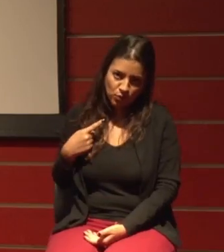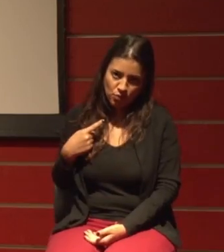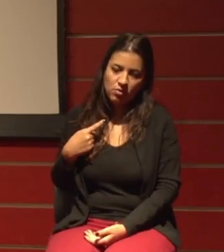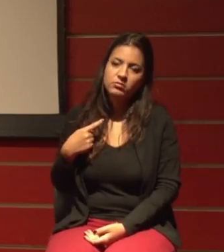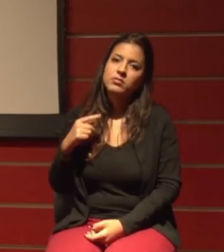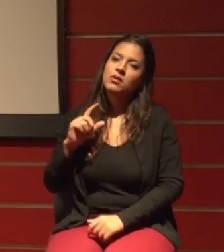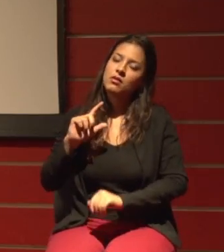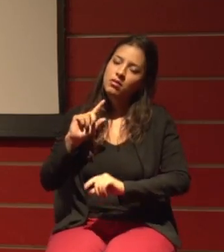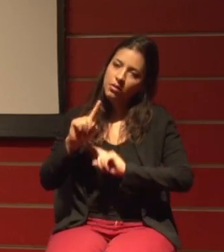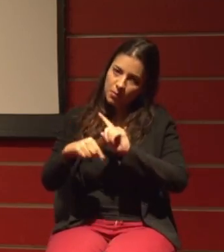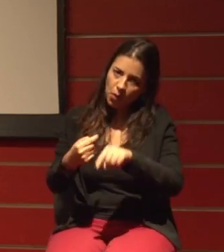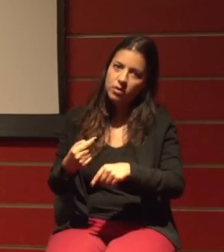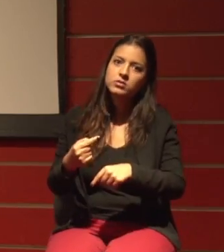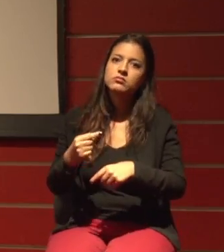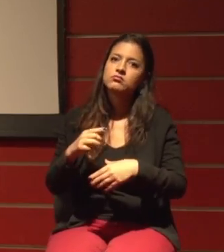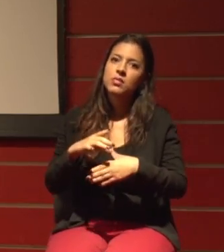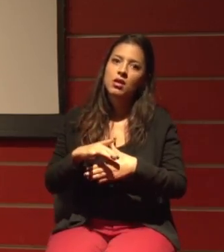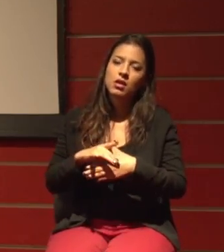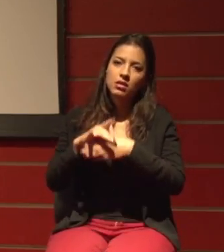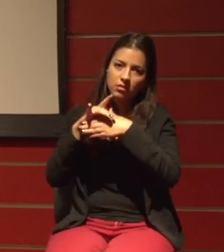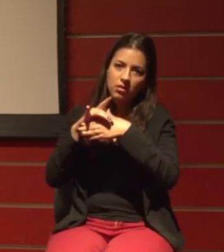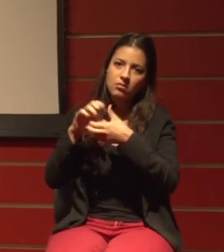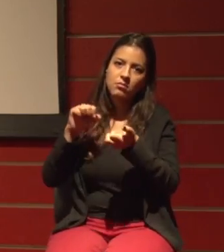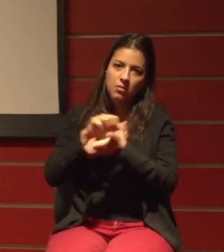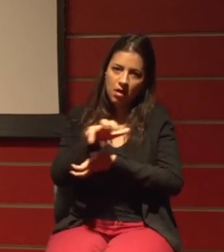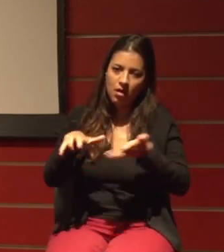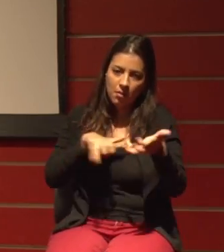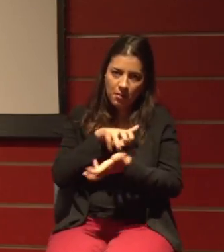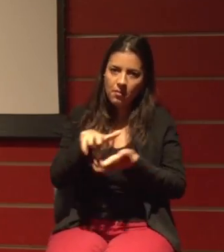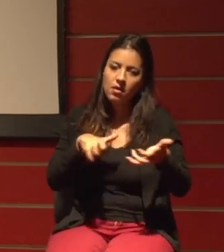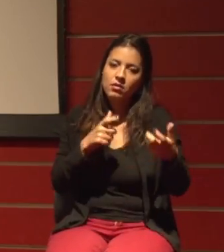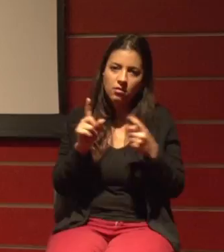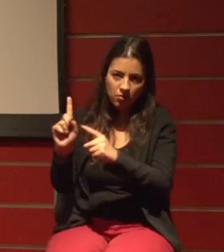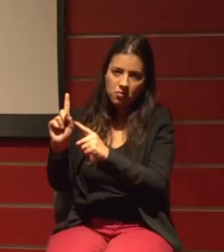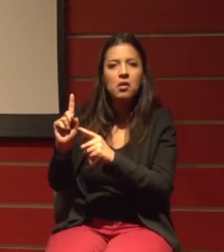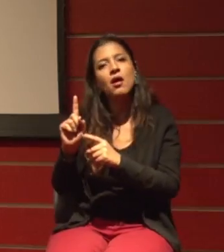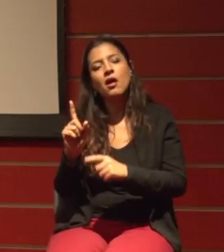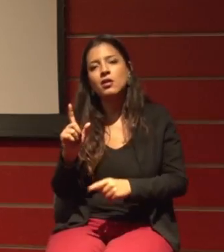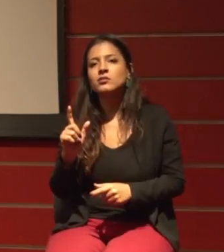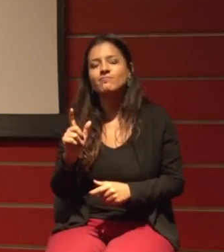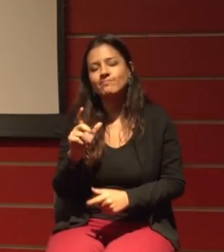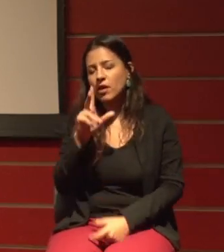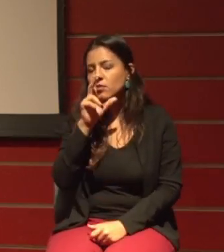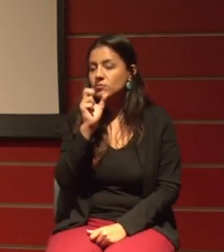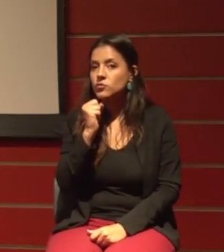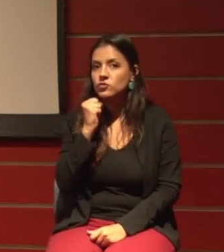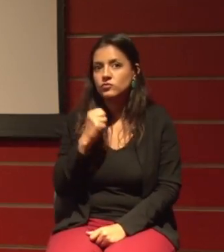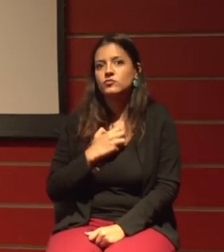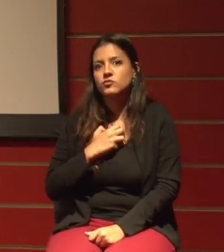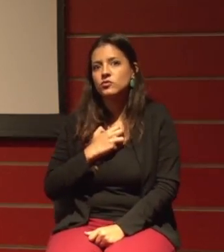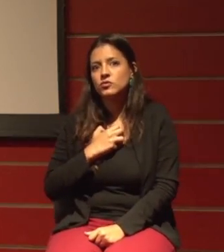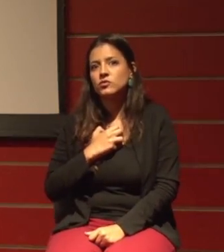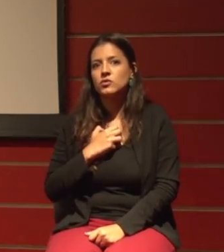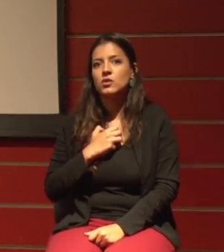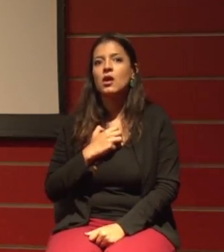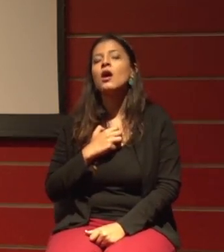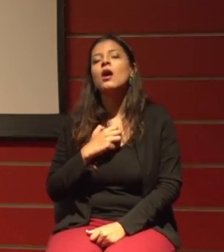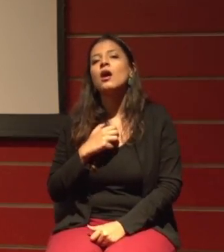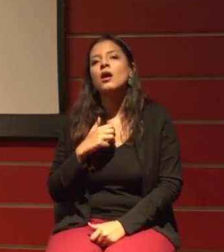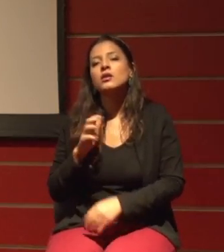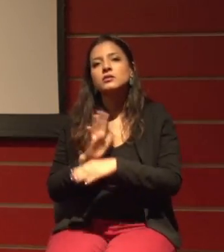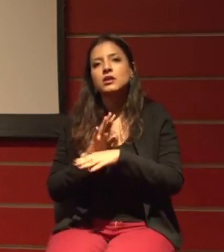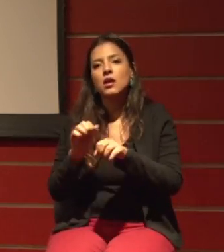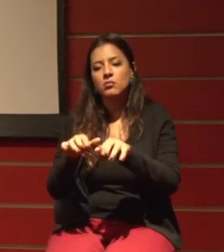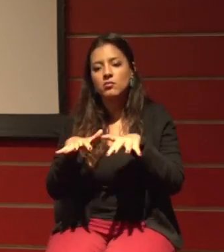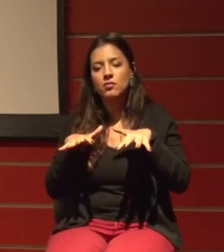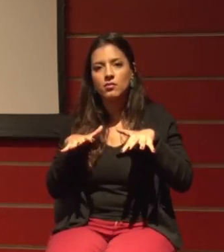Pass líder de uma rebelião uma série de eventos é muito é muito forte fica assim o cinema num silêncio